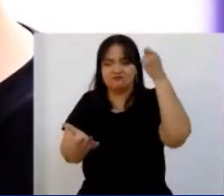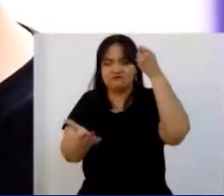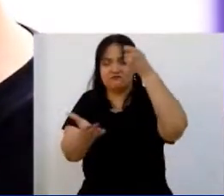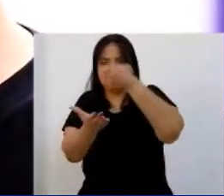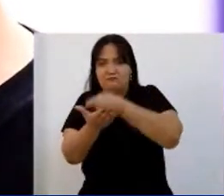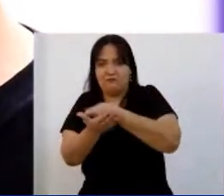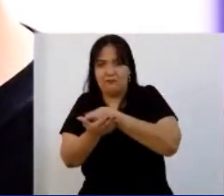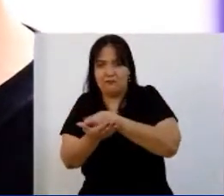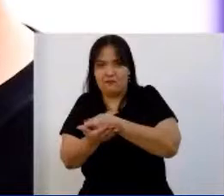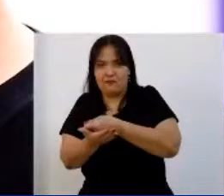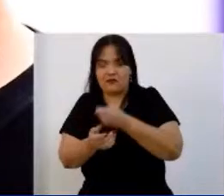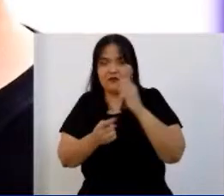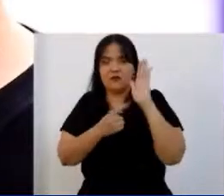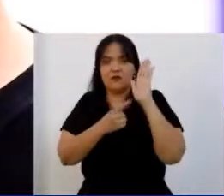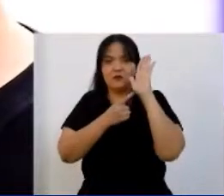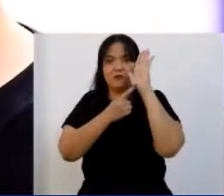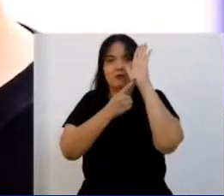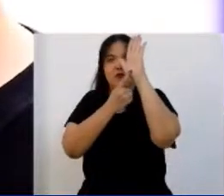pude